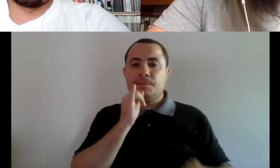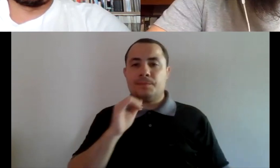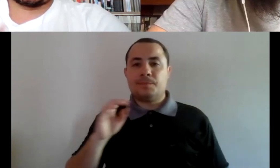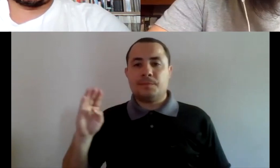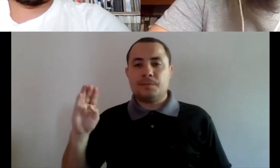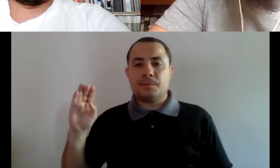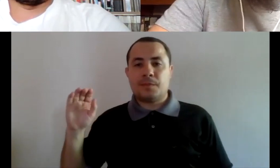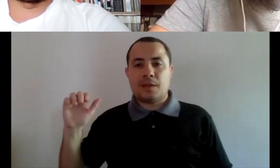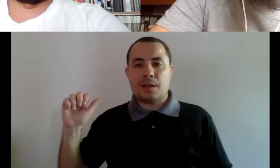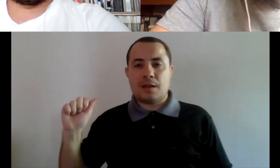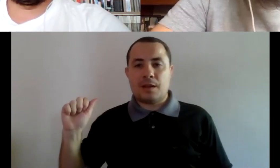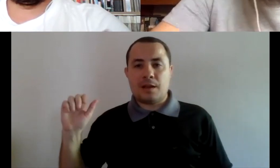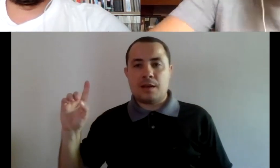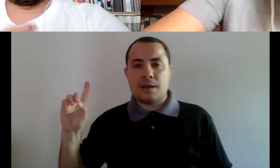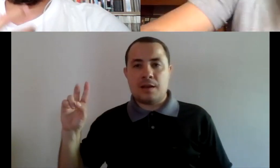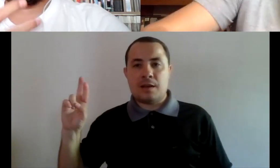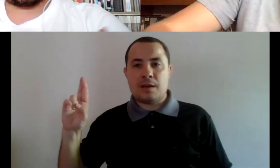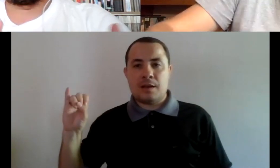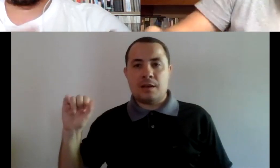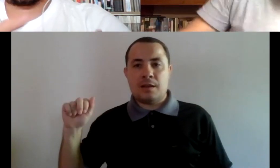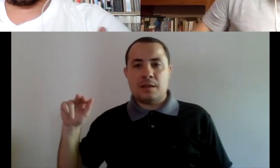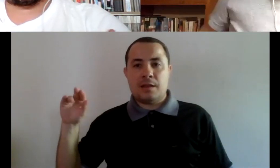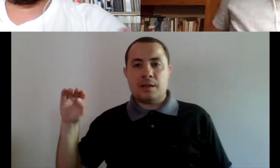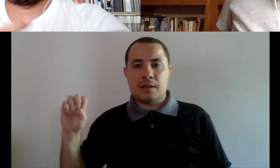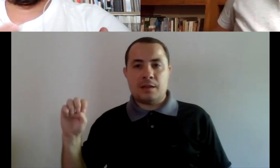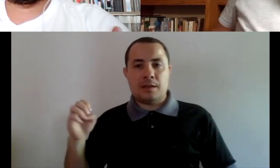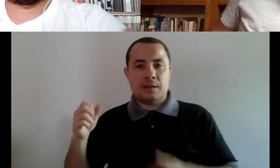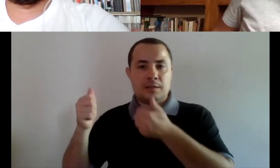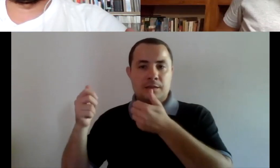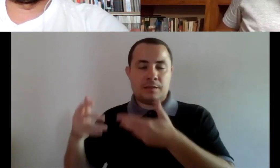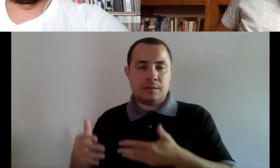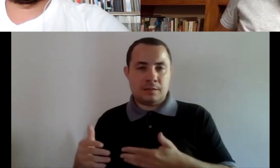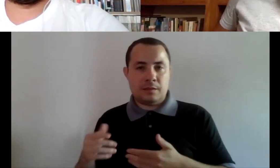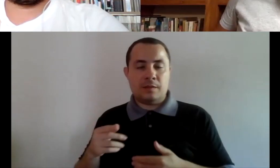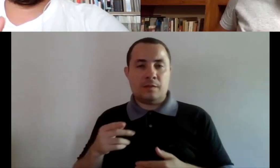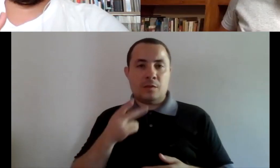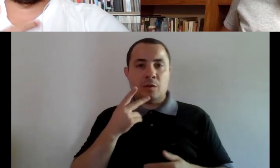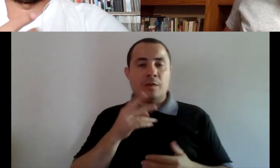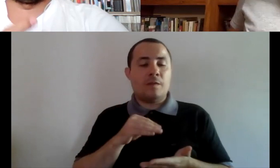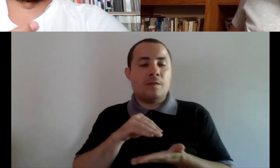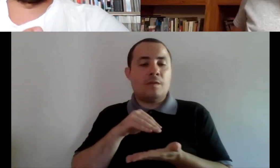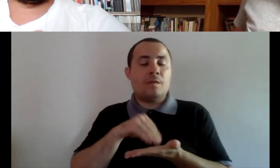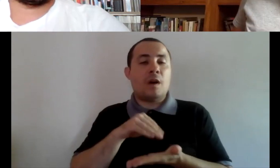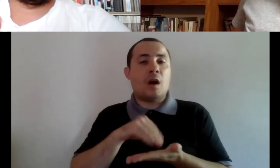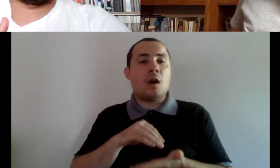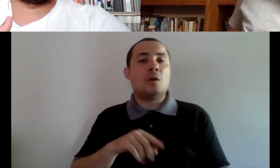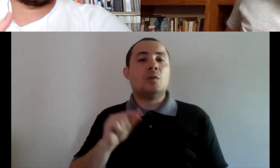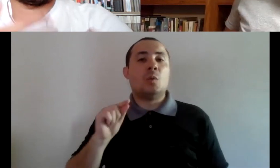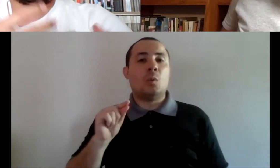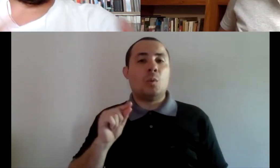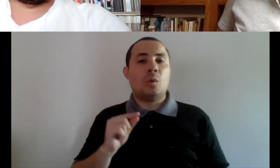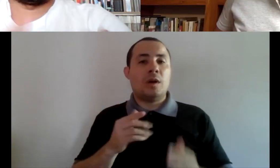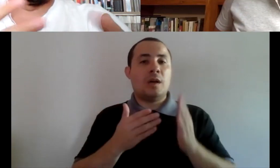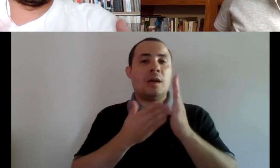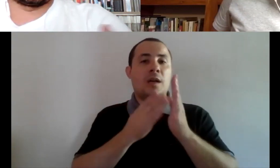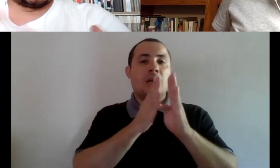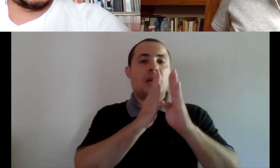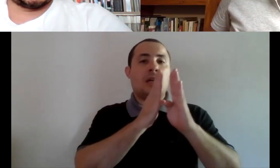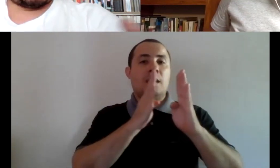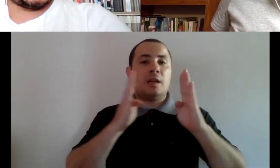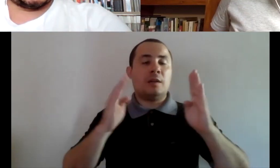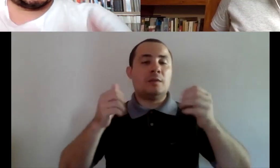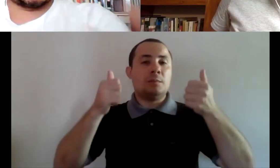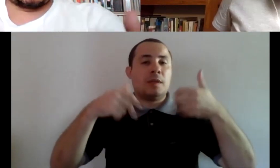Daviane, em que ela está falando, né, que o que falta mais na experiência dela como bibliotecária é de livros que falem de experiências de